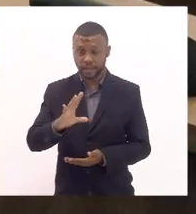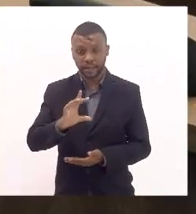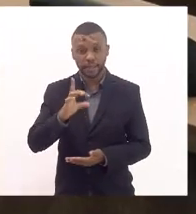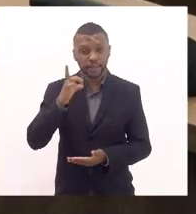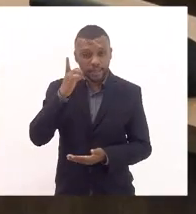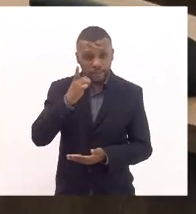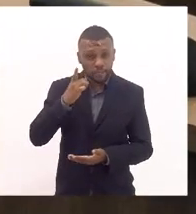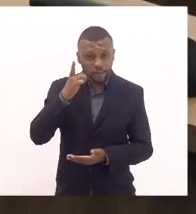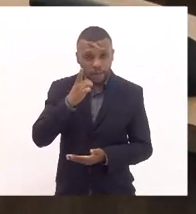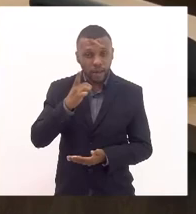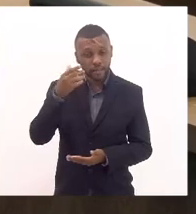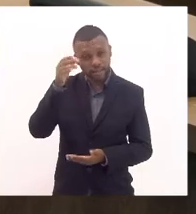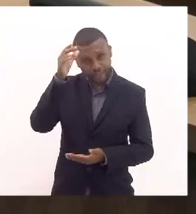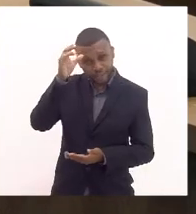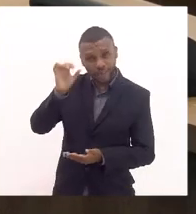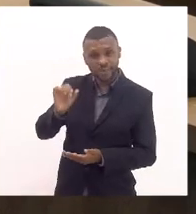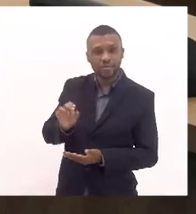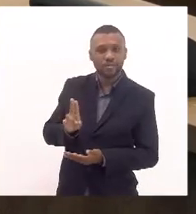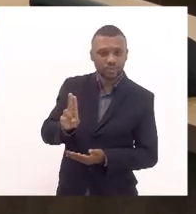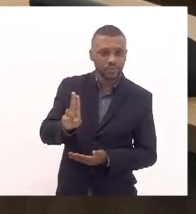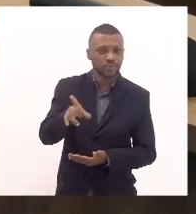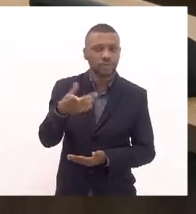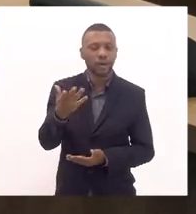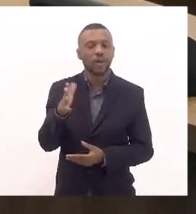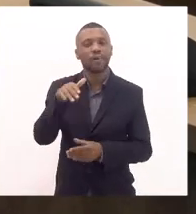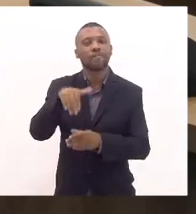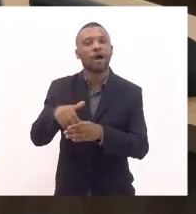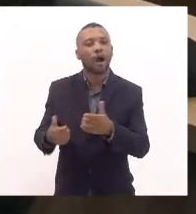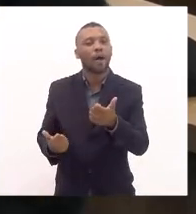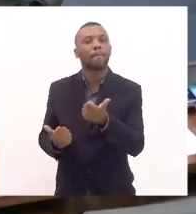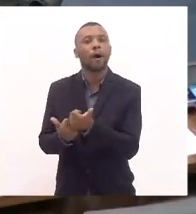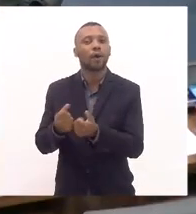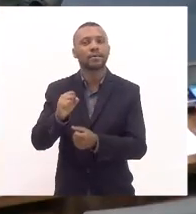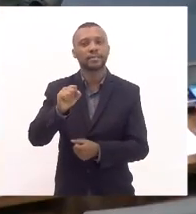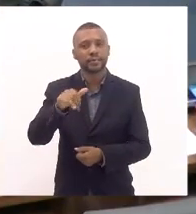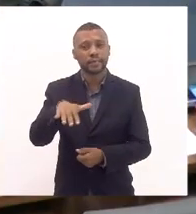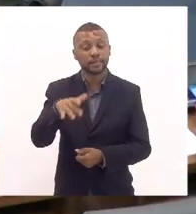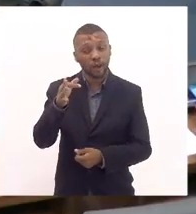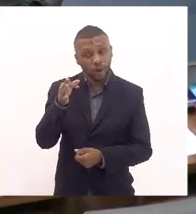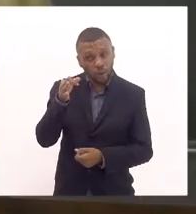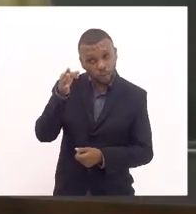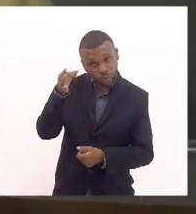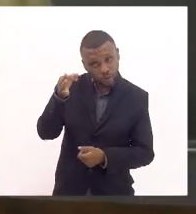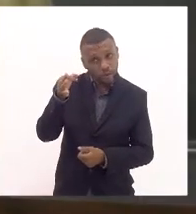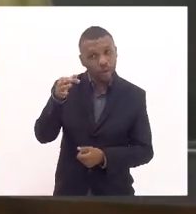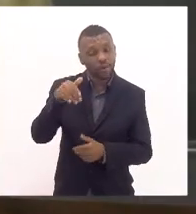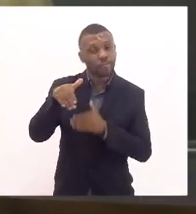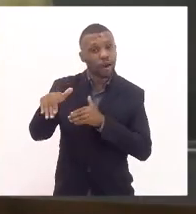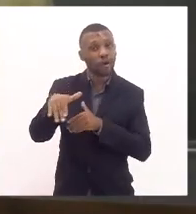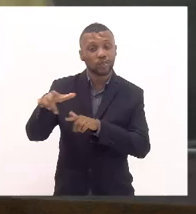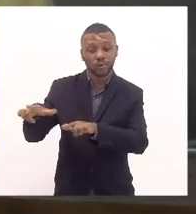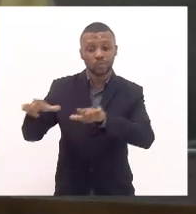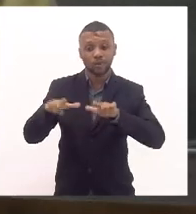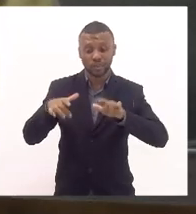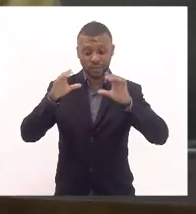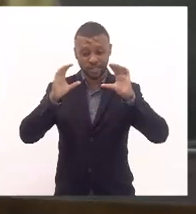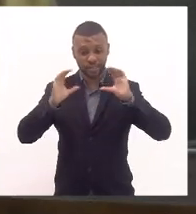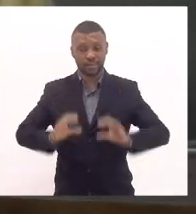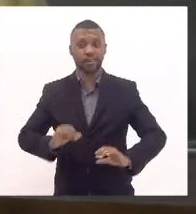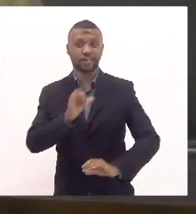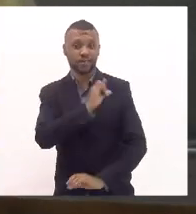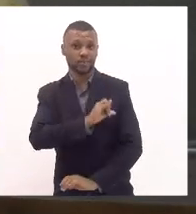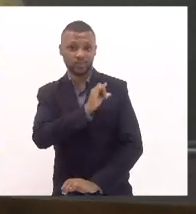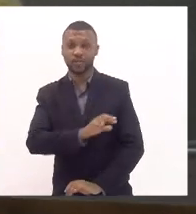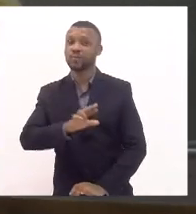baiana Deputado a tia Ju Eu voto sim em breve maior que eu estou recebendo o Título de Cidadão